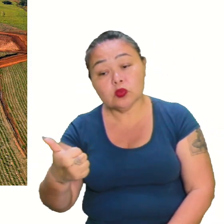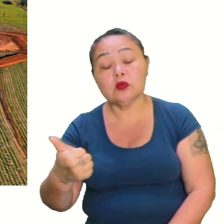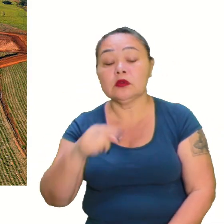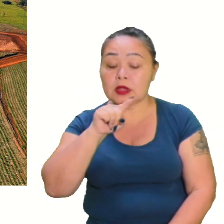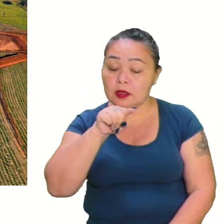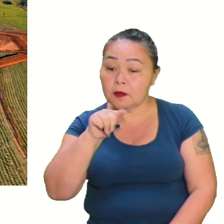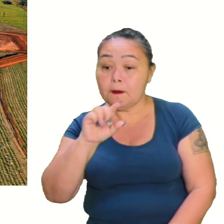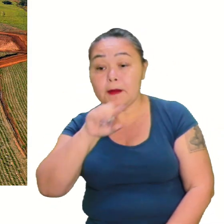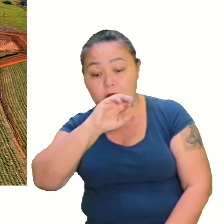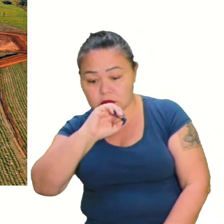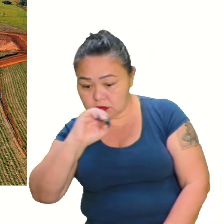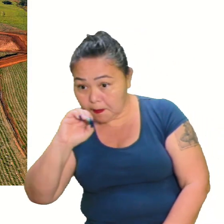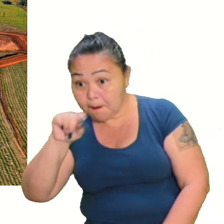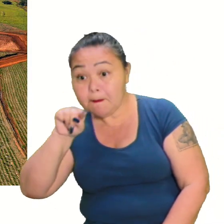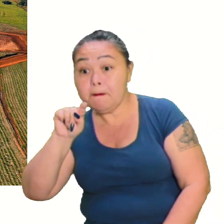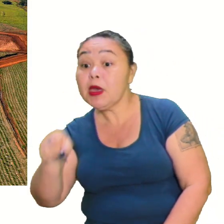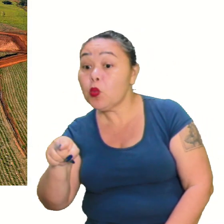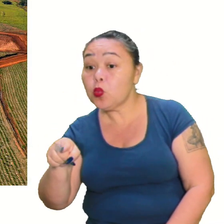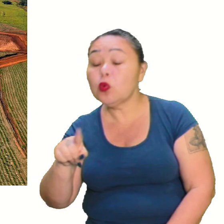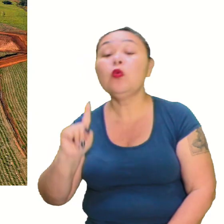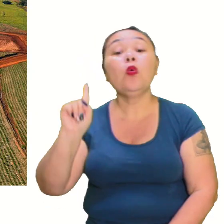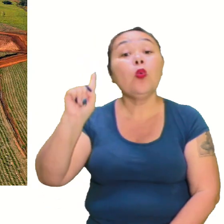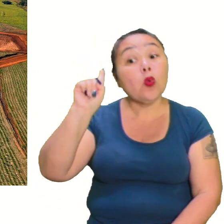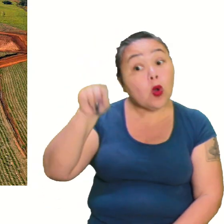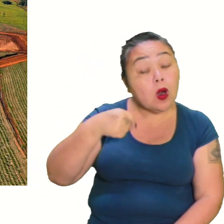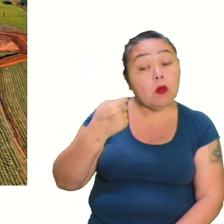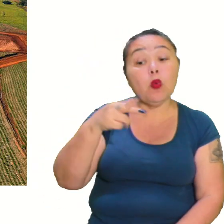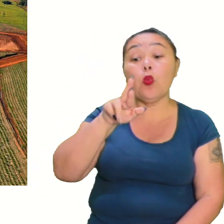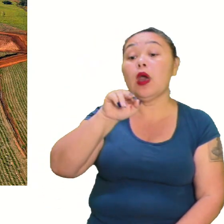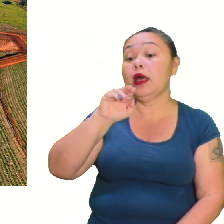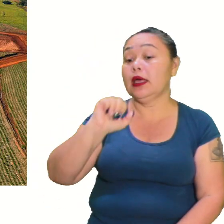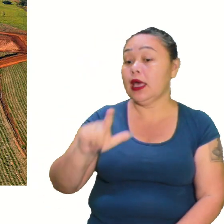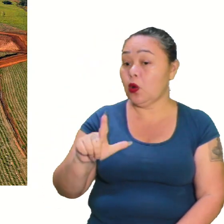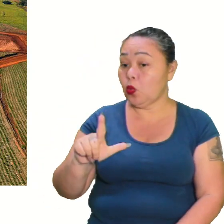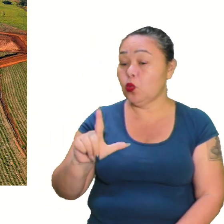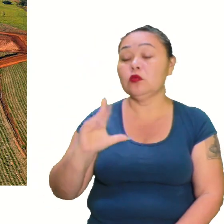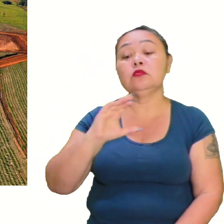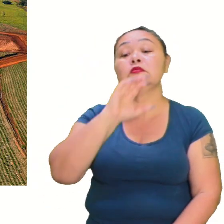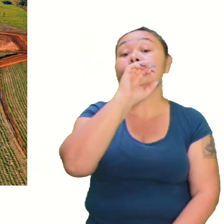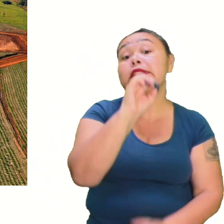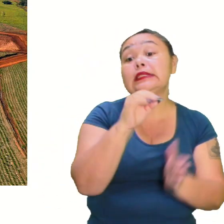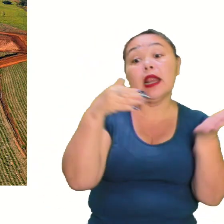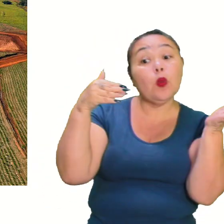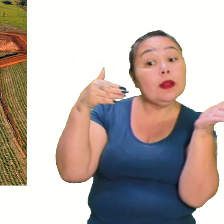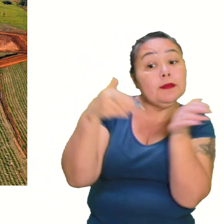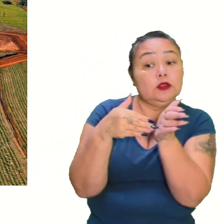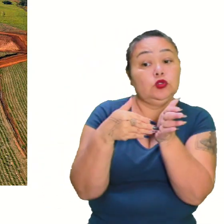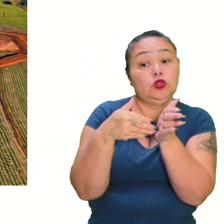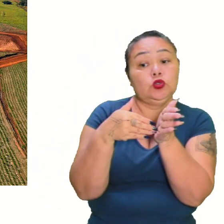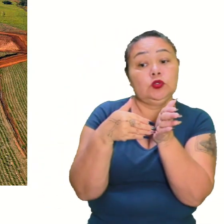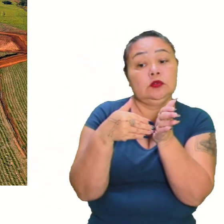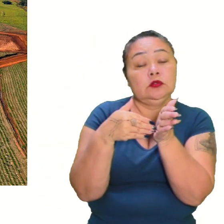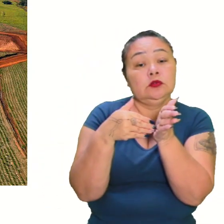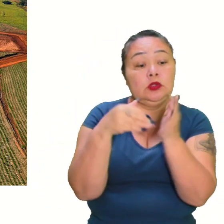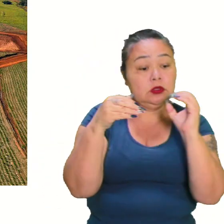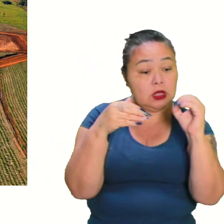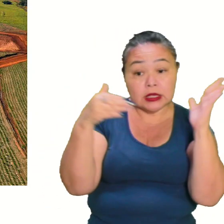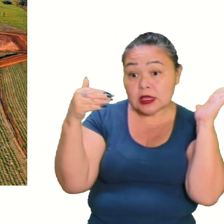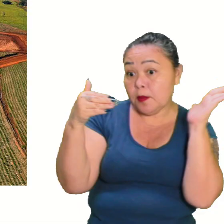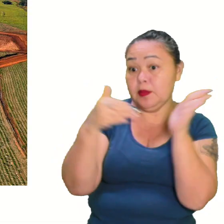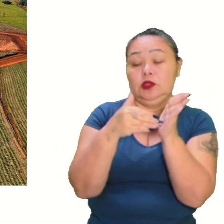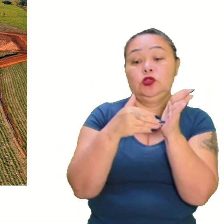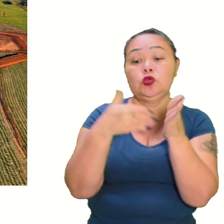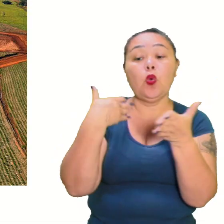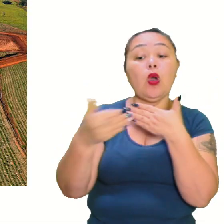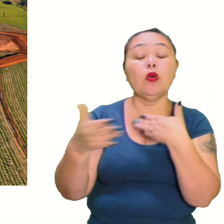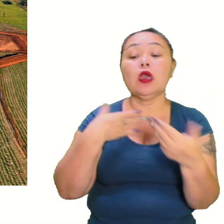0,001, se for contar os milésimos. Como é real, aí eu digo o seguinte, ó, o zero é o limite. Mas Isso. qualquer outro